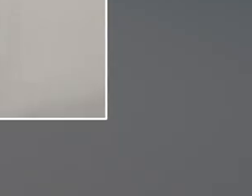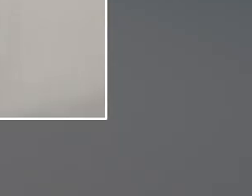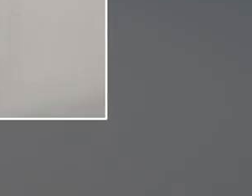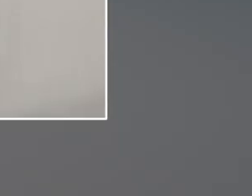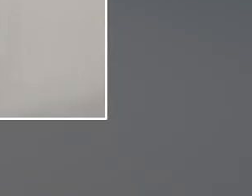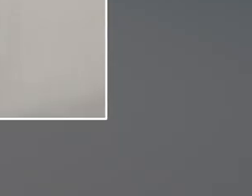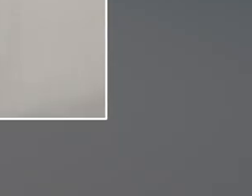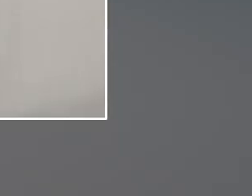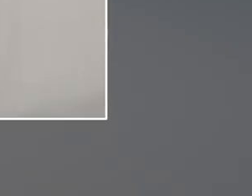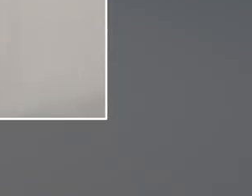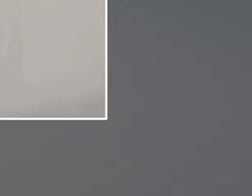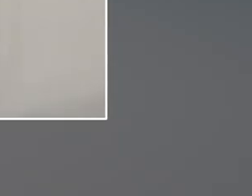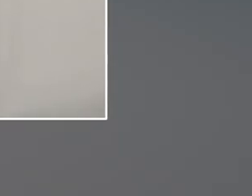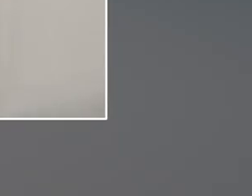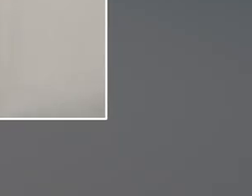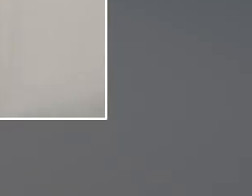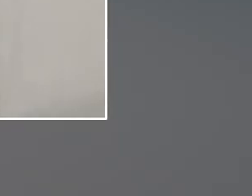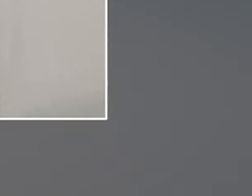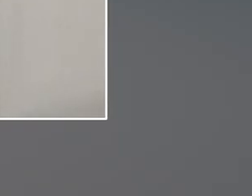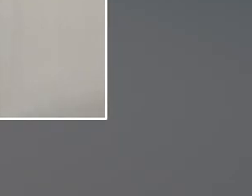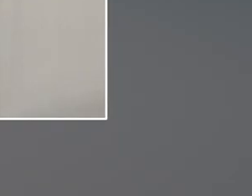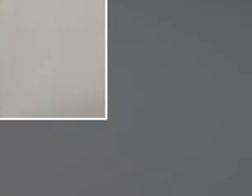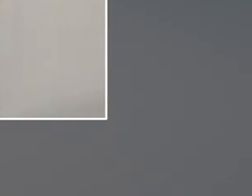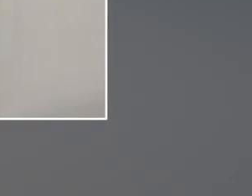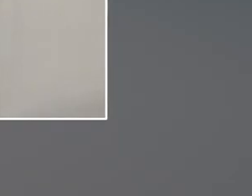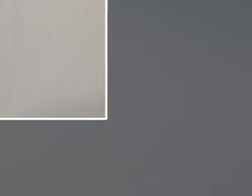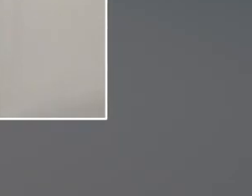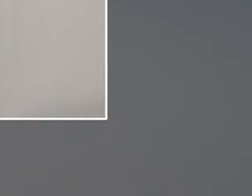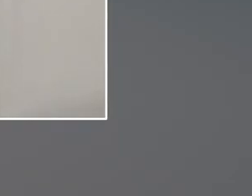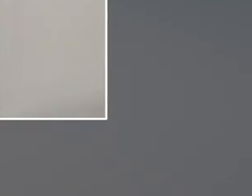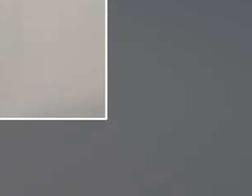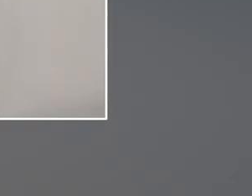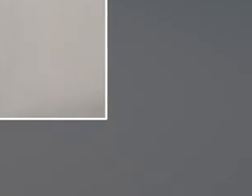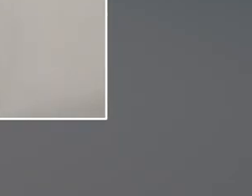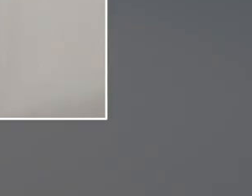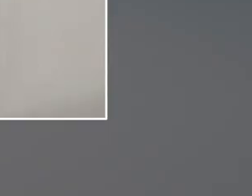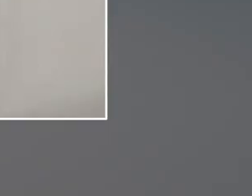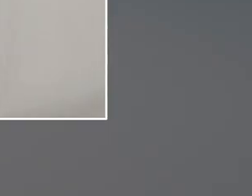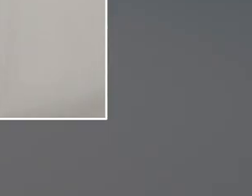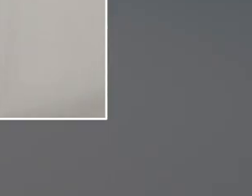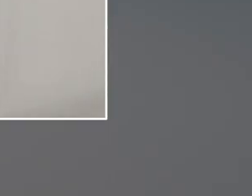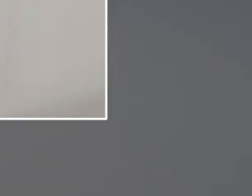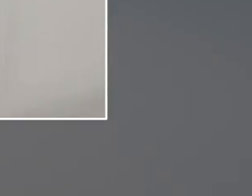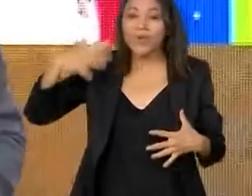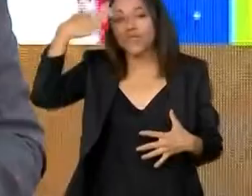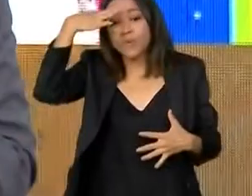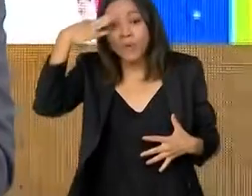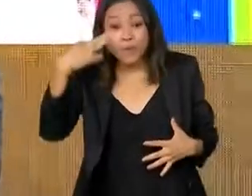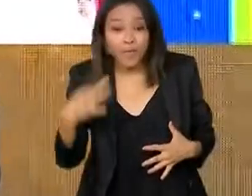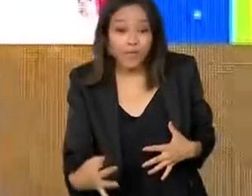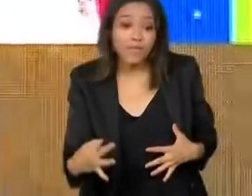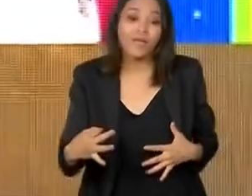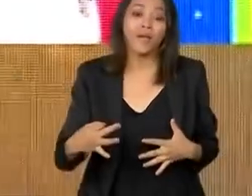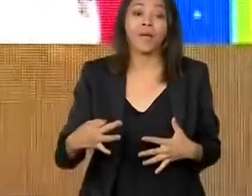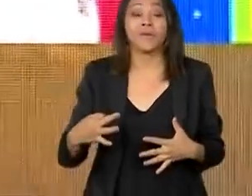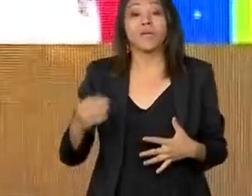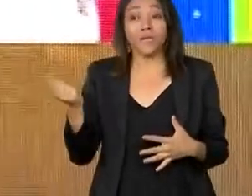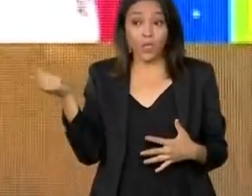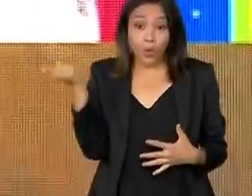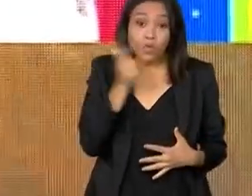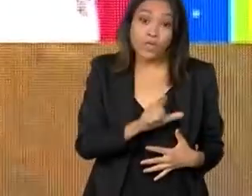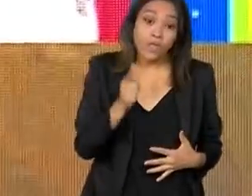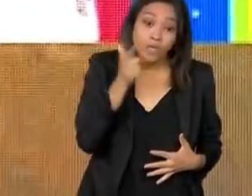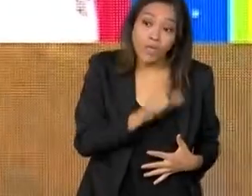bacia do Rio Doce, conforme está no acordo, e sejam executados com participação popular. Isso só foi